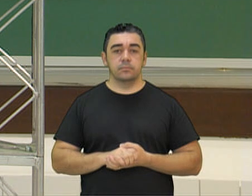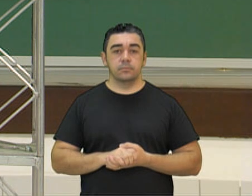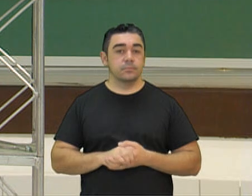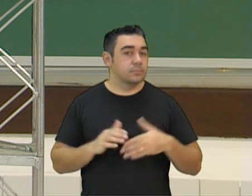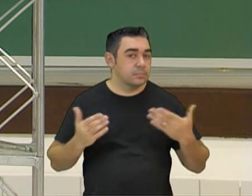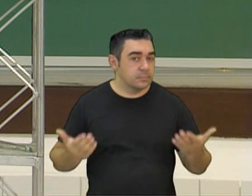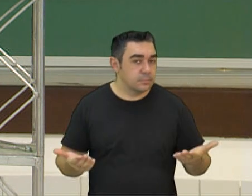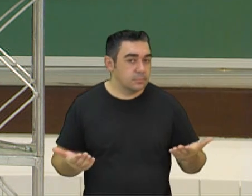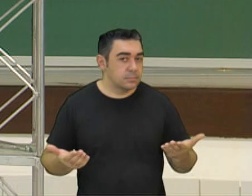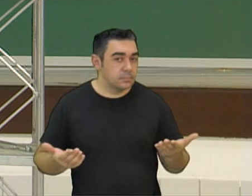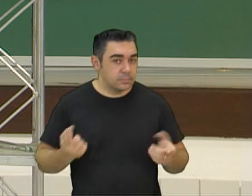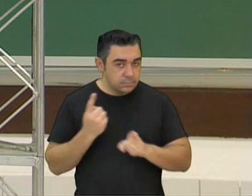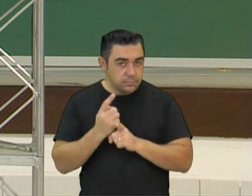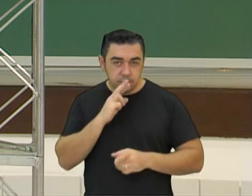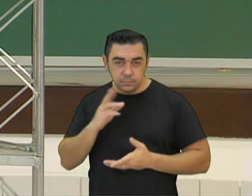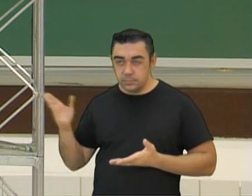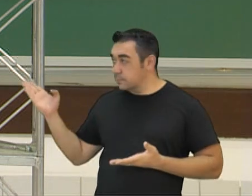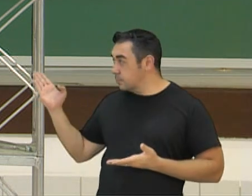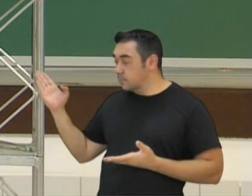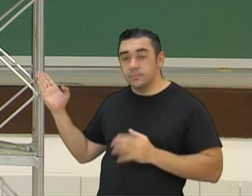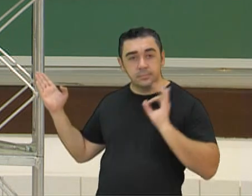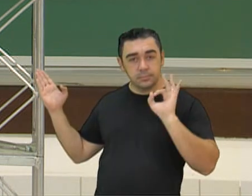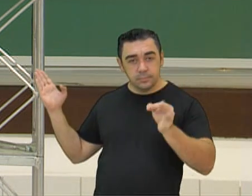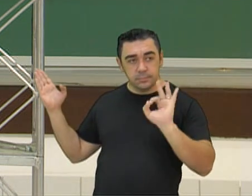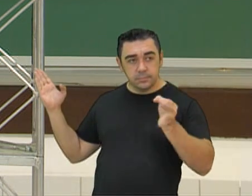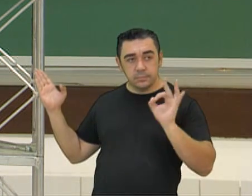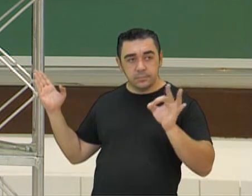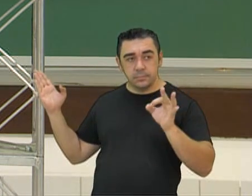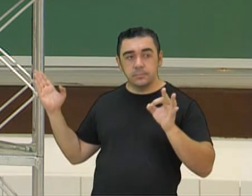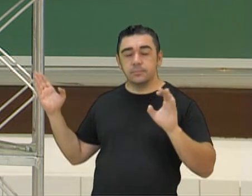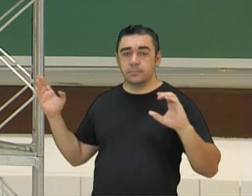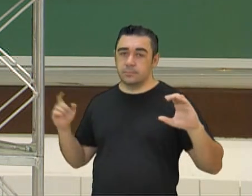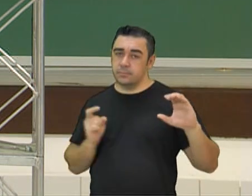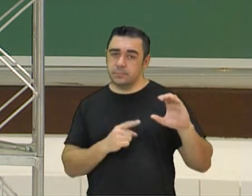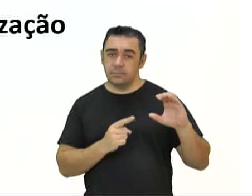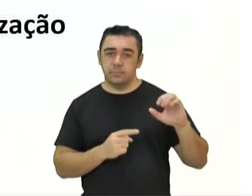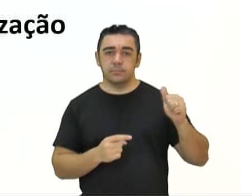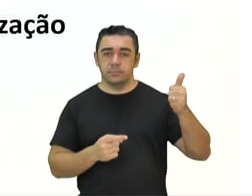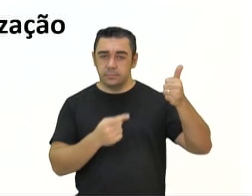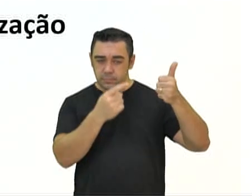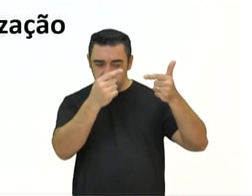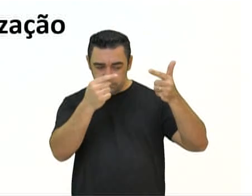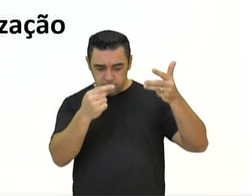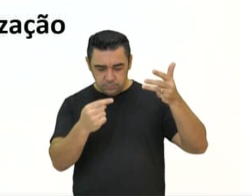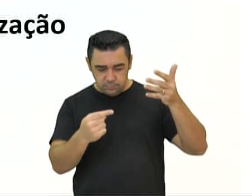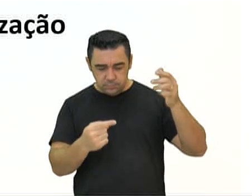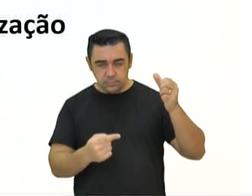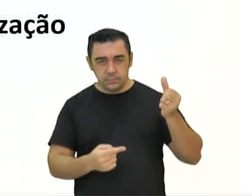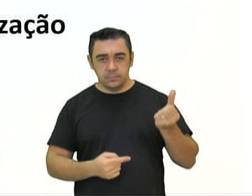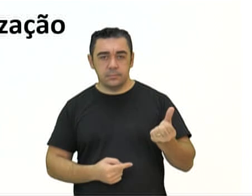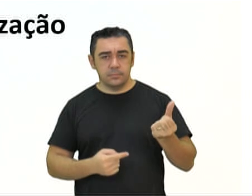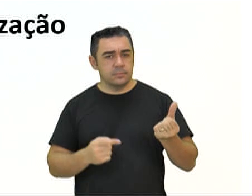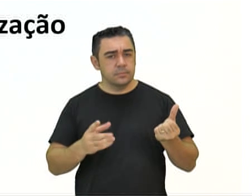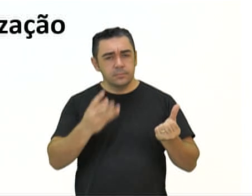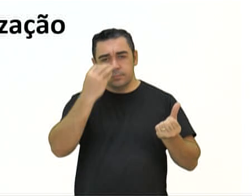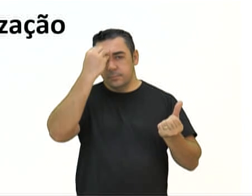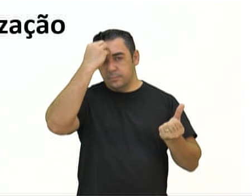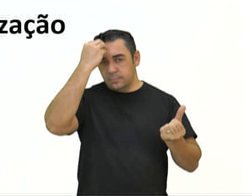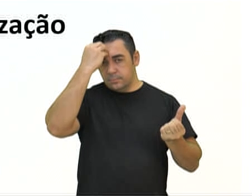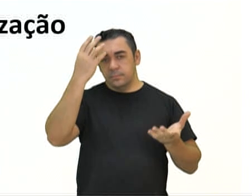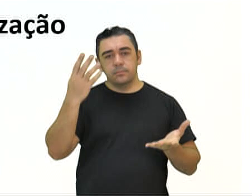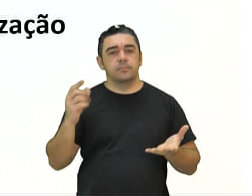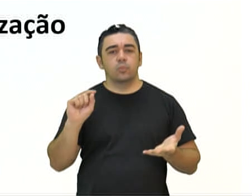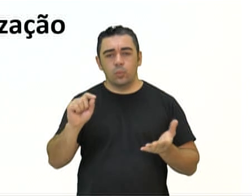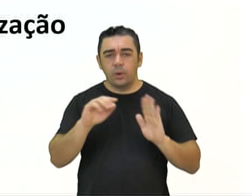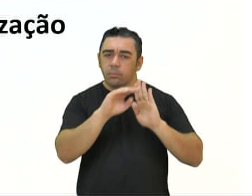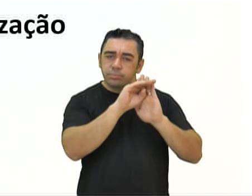E aí, pessoal, encontraram a alternativa correta? Gente, é só para a gente fixar mais um pouquinho, né, a questão